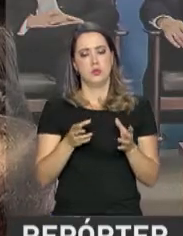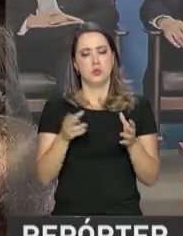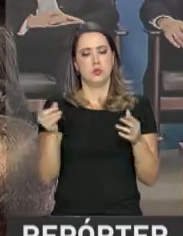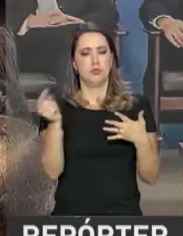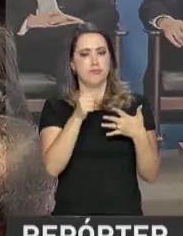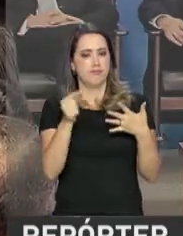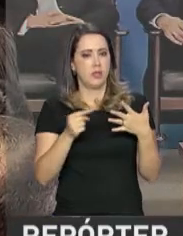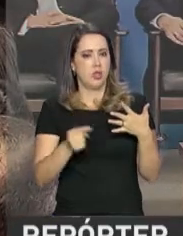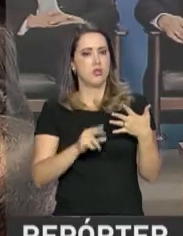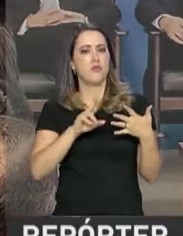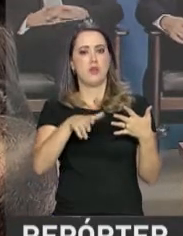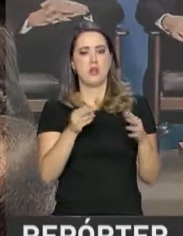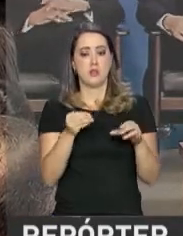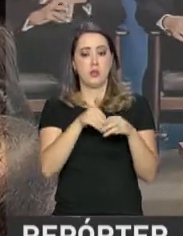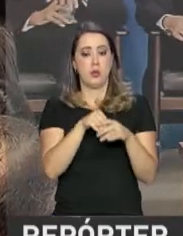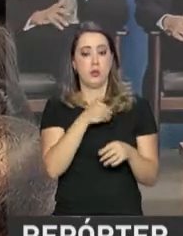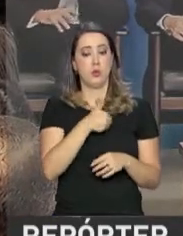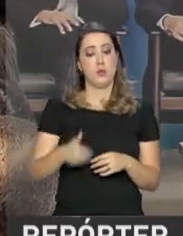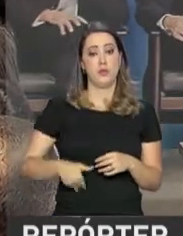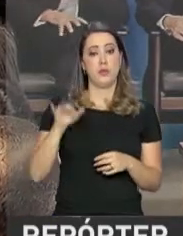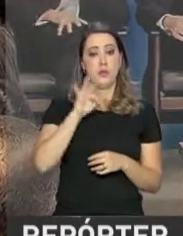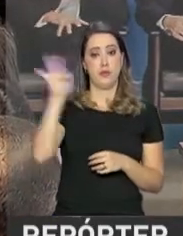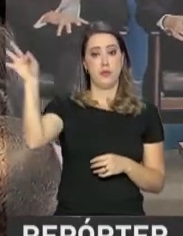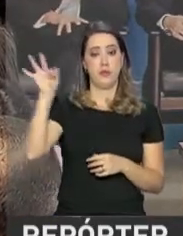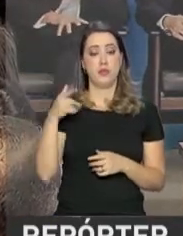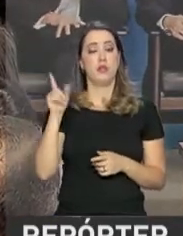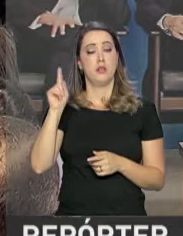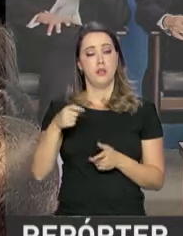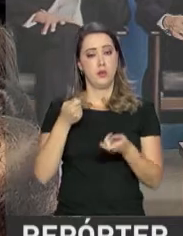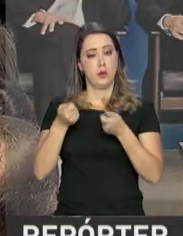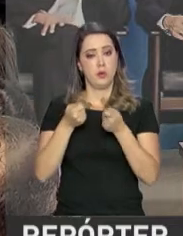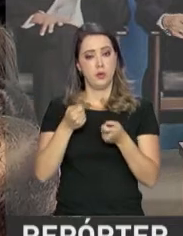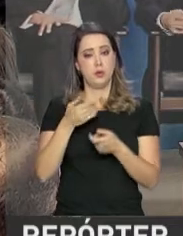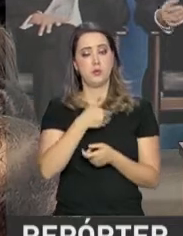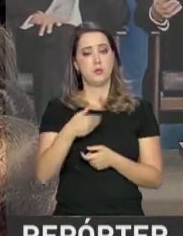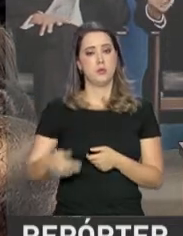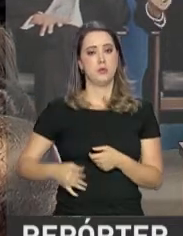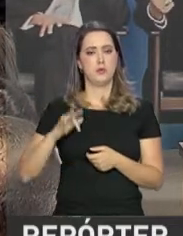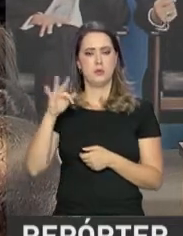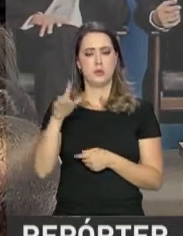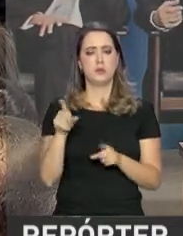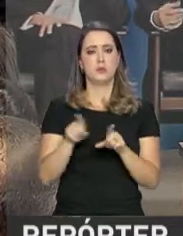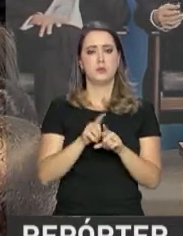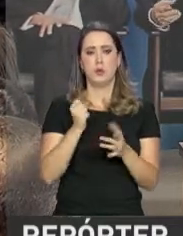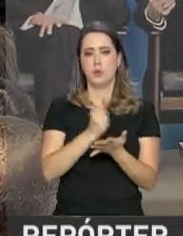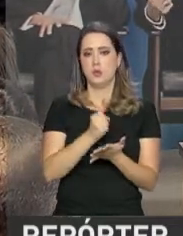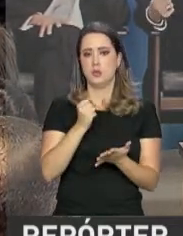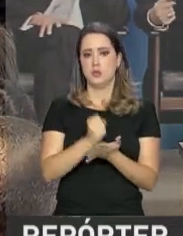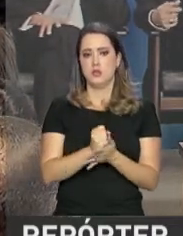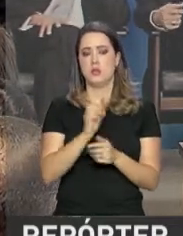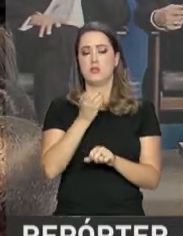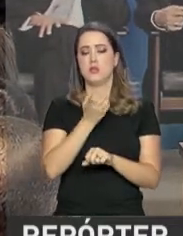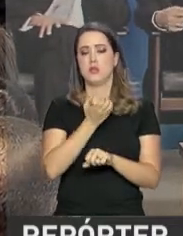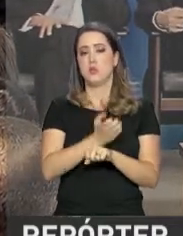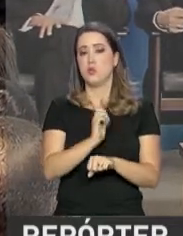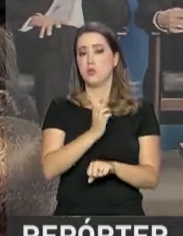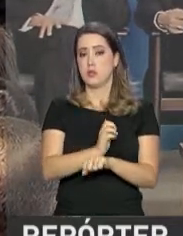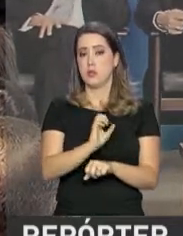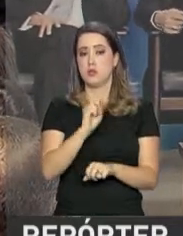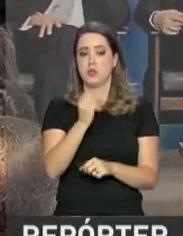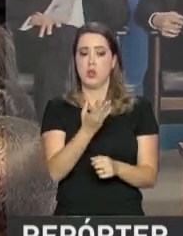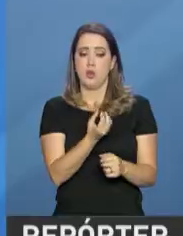públicas e sociedades de economia mista controladas pela União e vai valer para a contratação de estagiários e